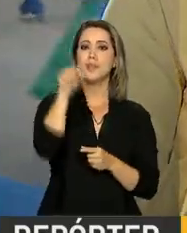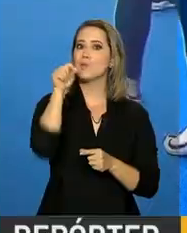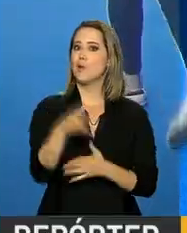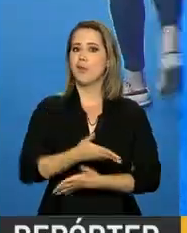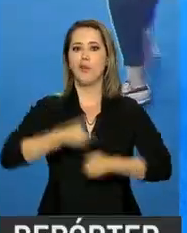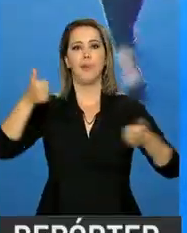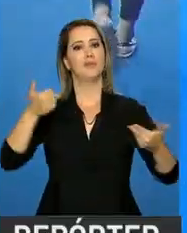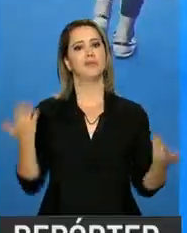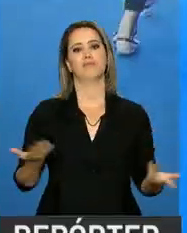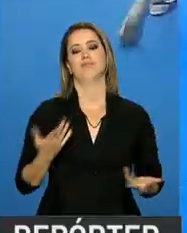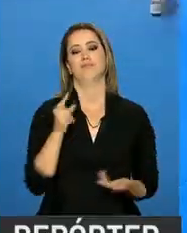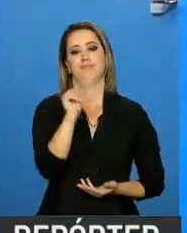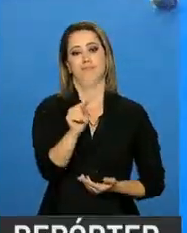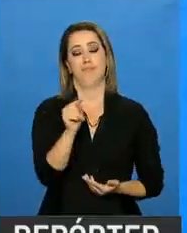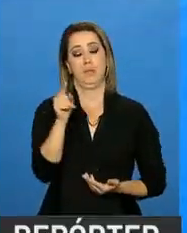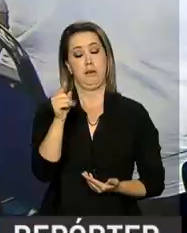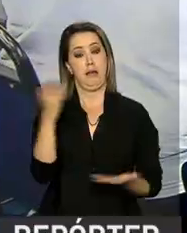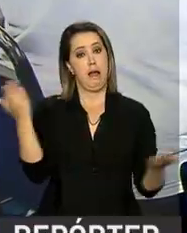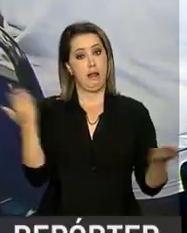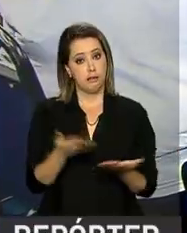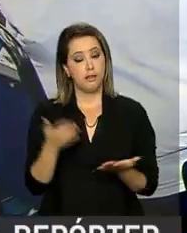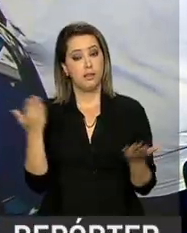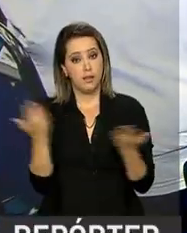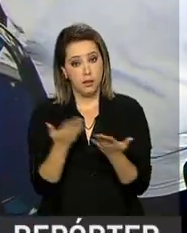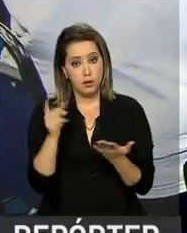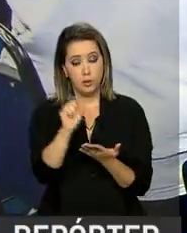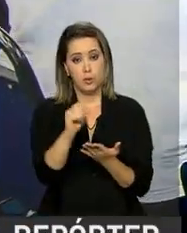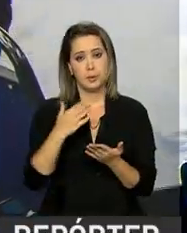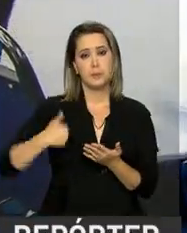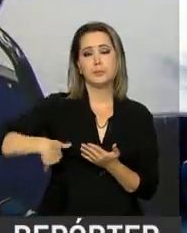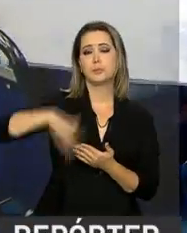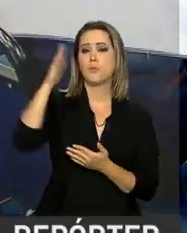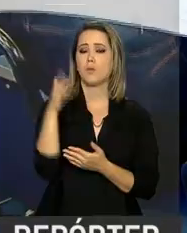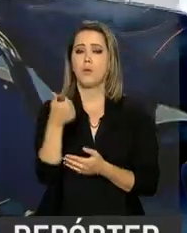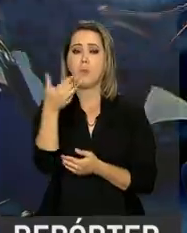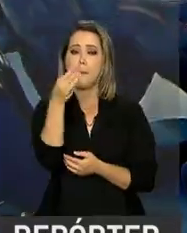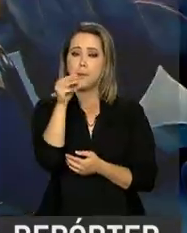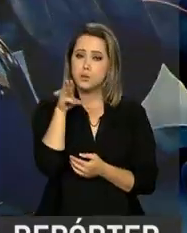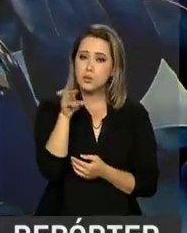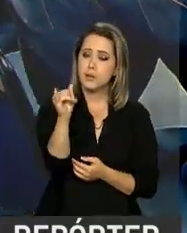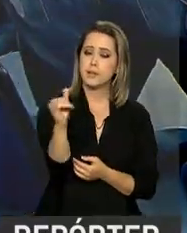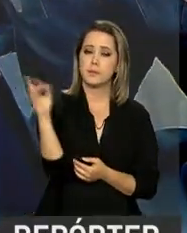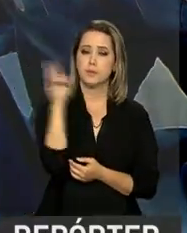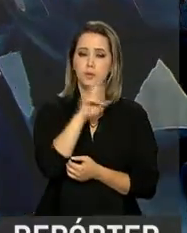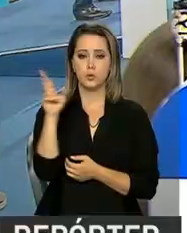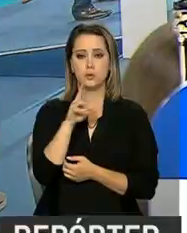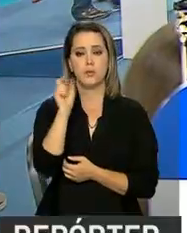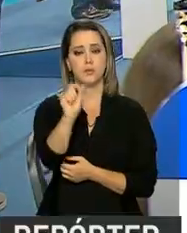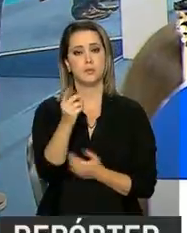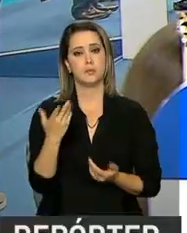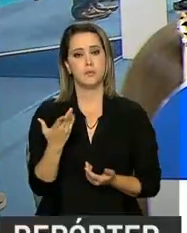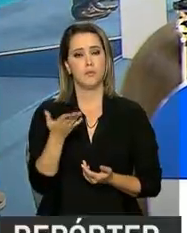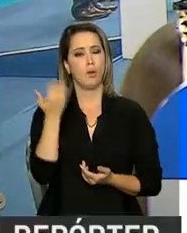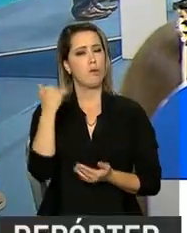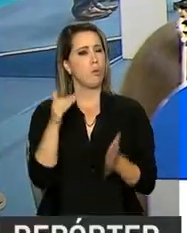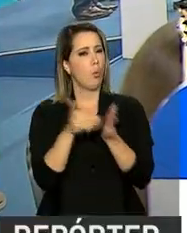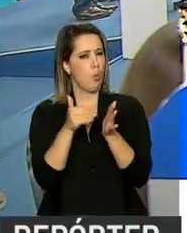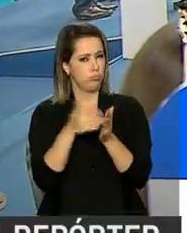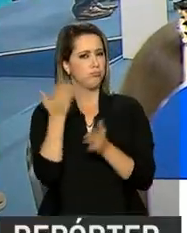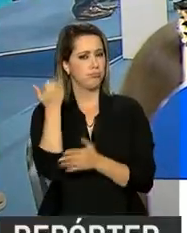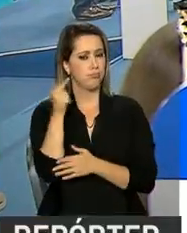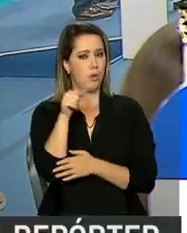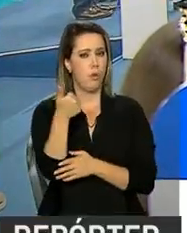opção. Este ano até agora, o feirão já movimentou mais de R$ 10 bilhões de reais. No último,